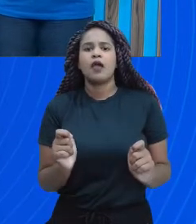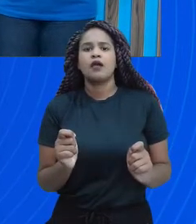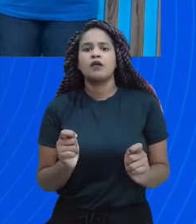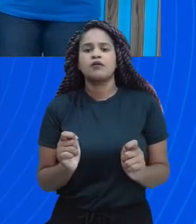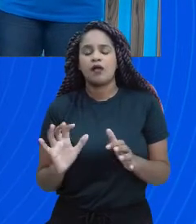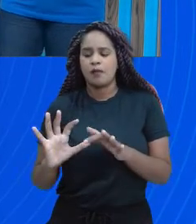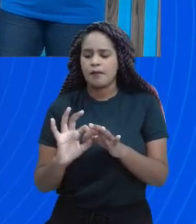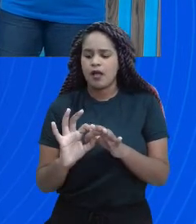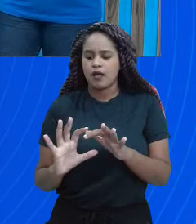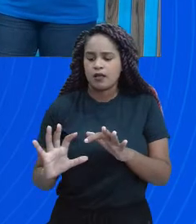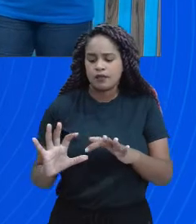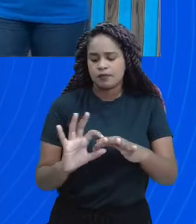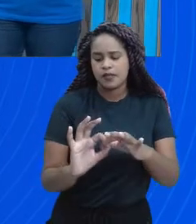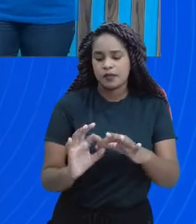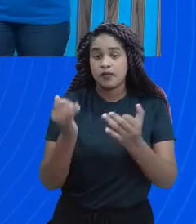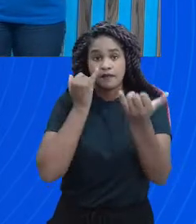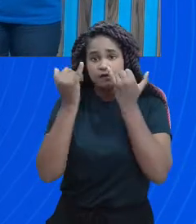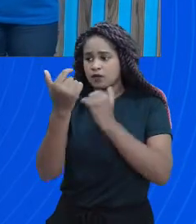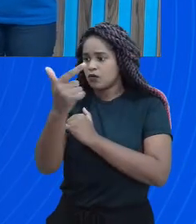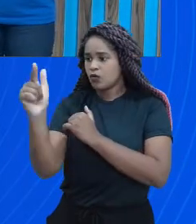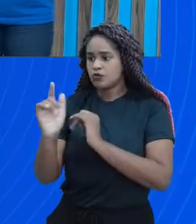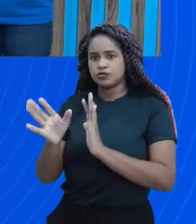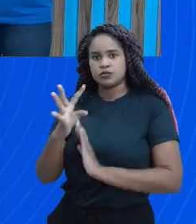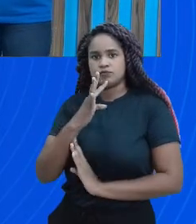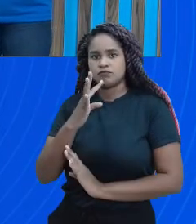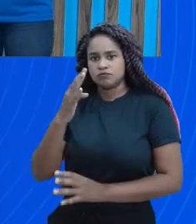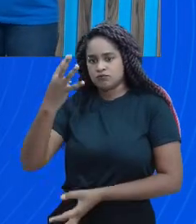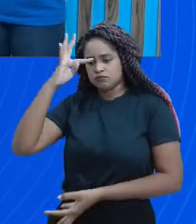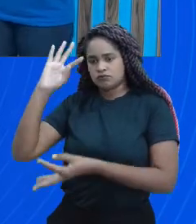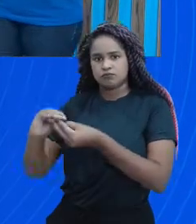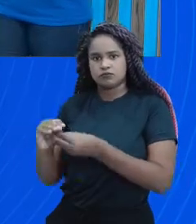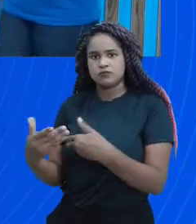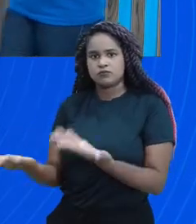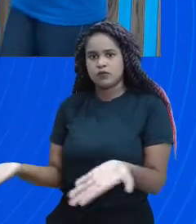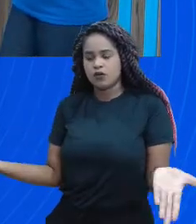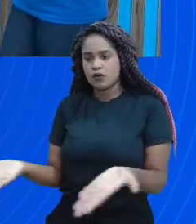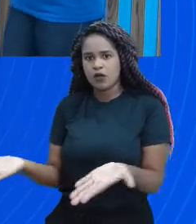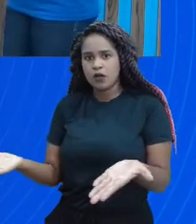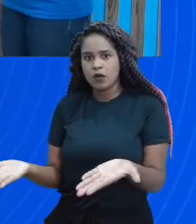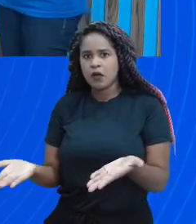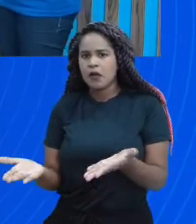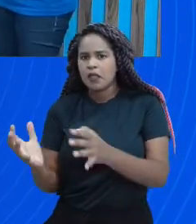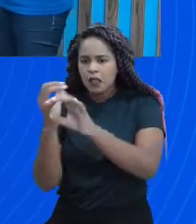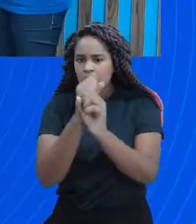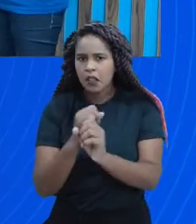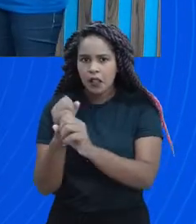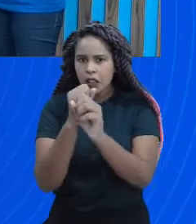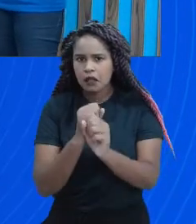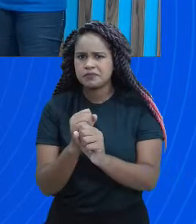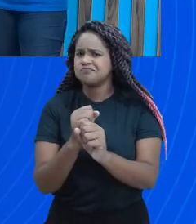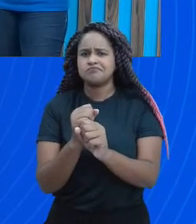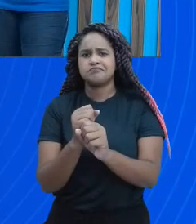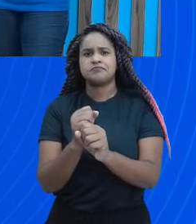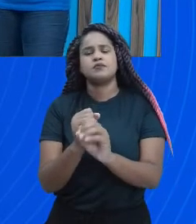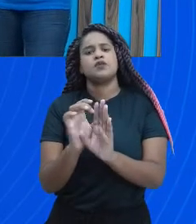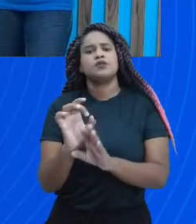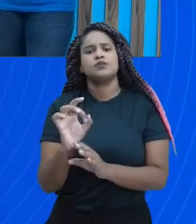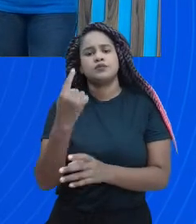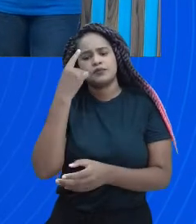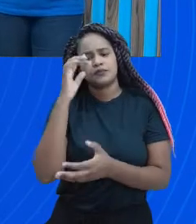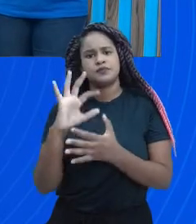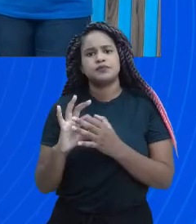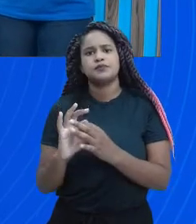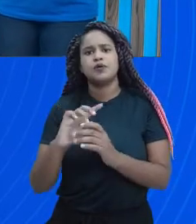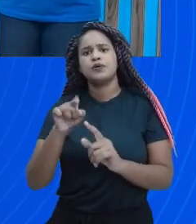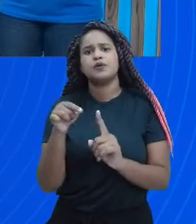gancho de outras informações que a gente já conhece. Até agora, a gente não montou nenhuma multiplicação com fração, mas